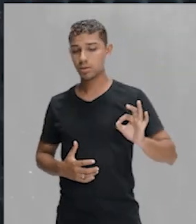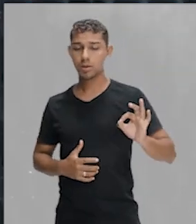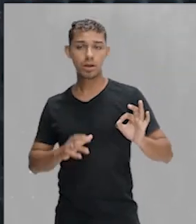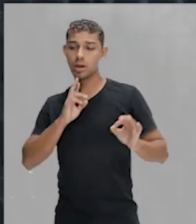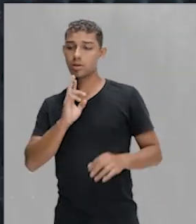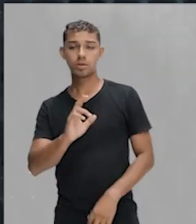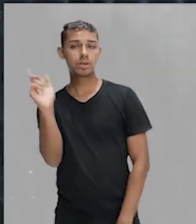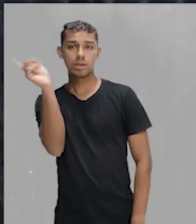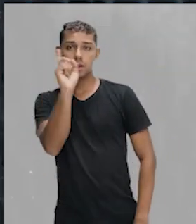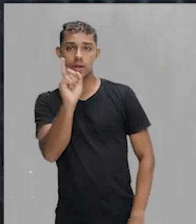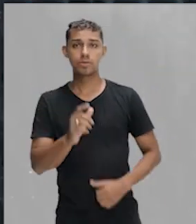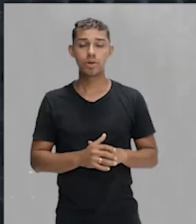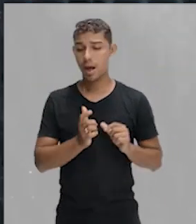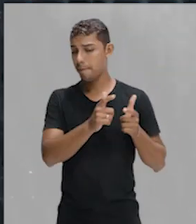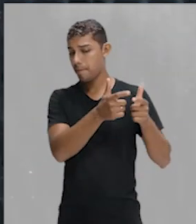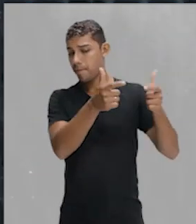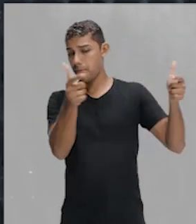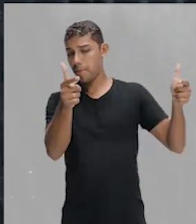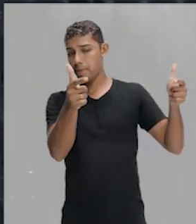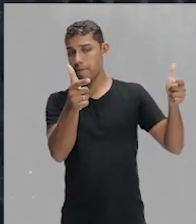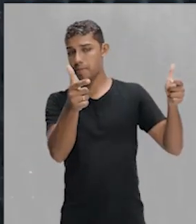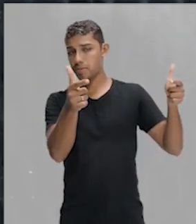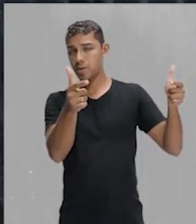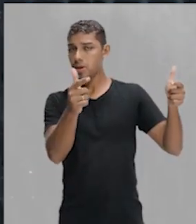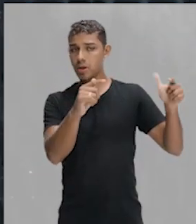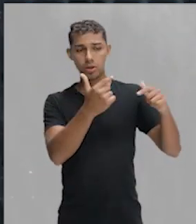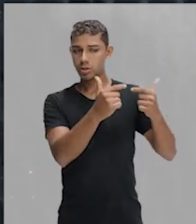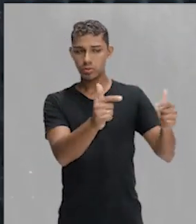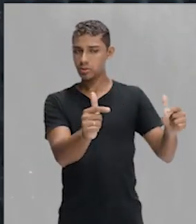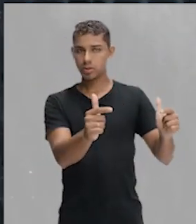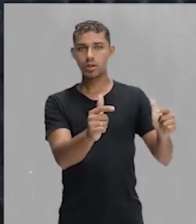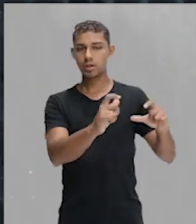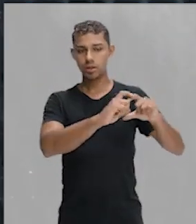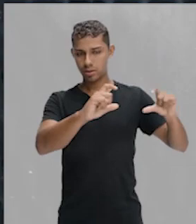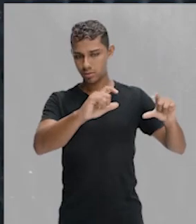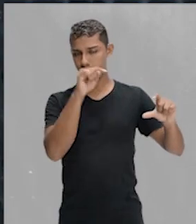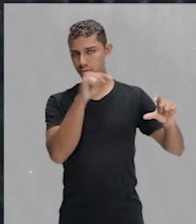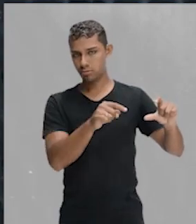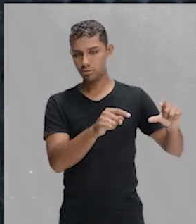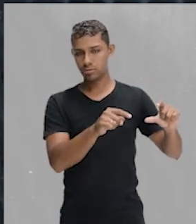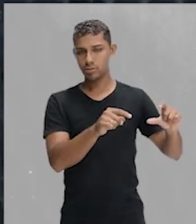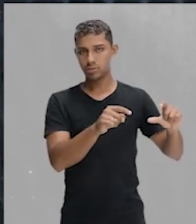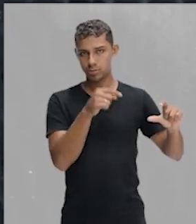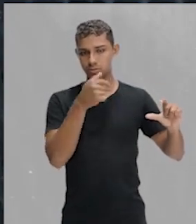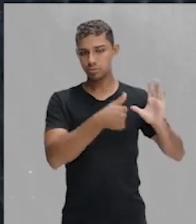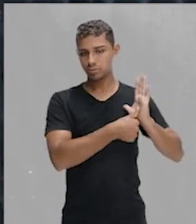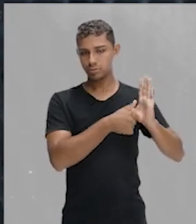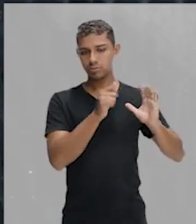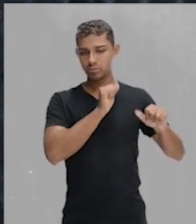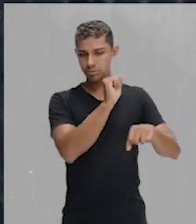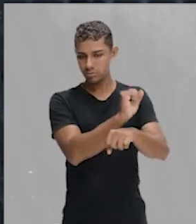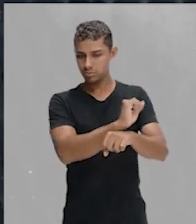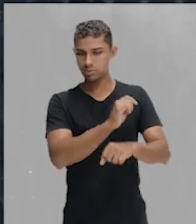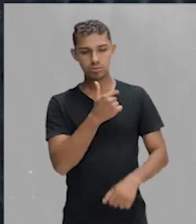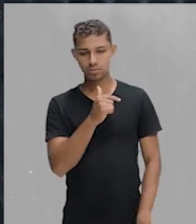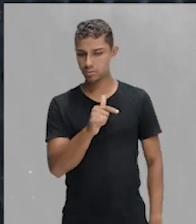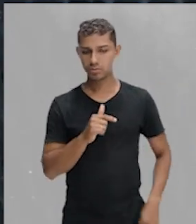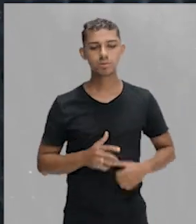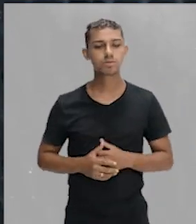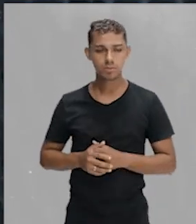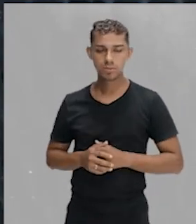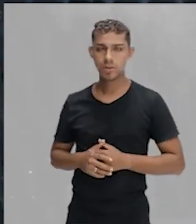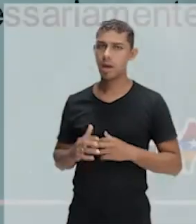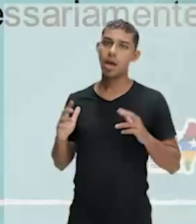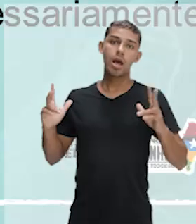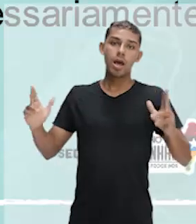carteira de motorista. E o que não é diferente aqui no Brasil, a gente vê muito isso também, tá, gente? Já